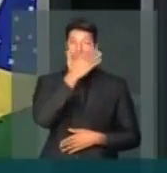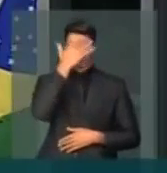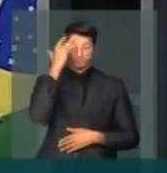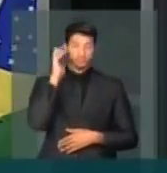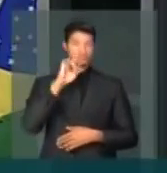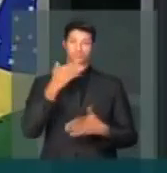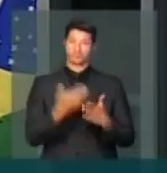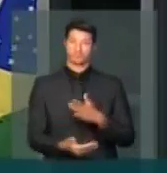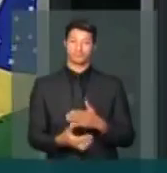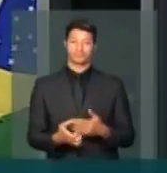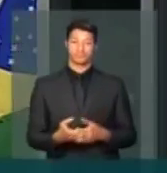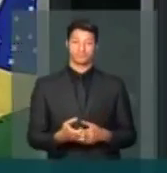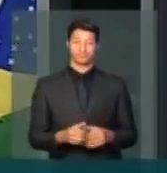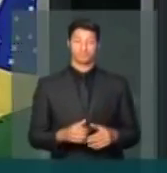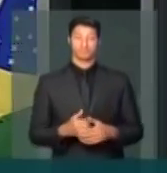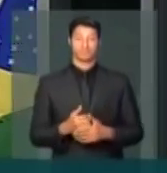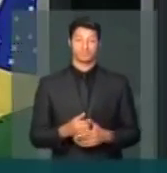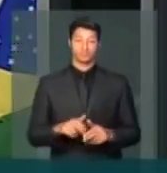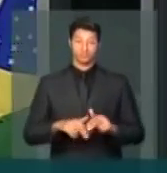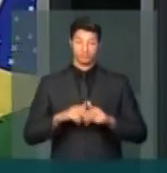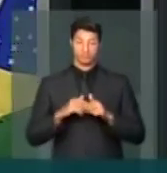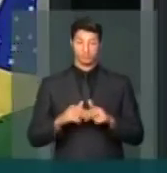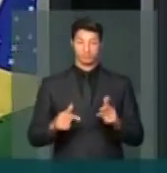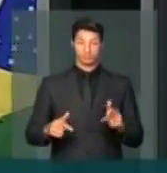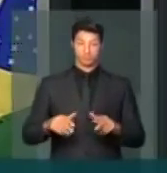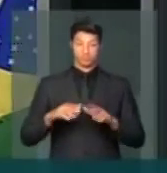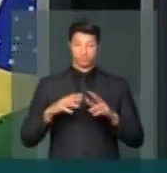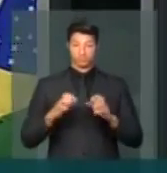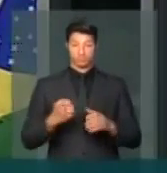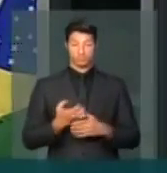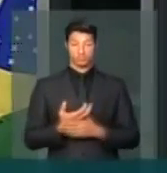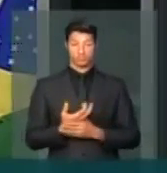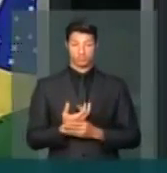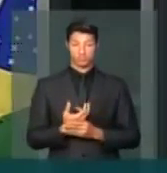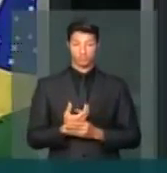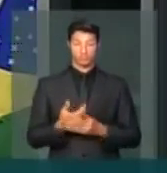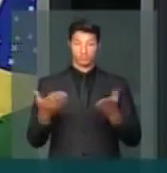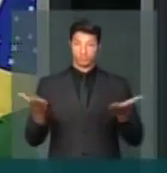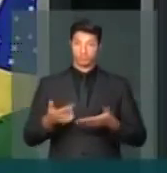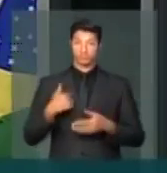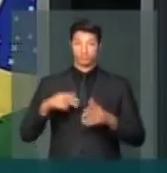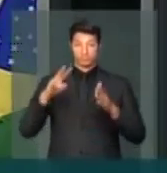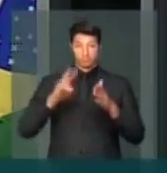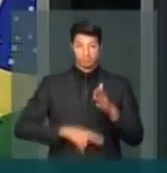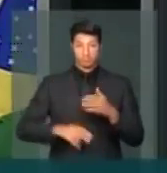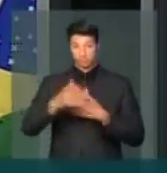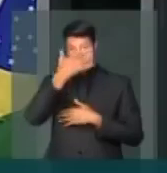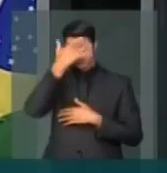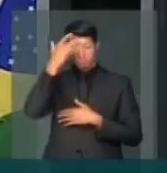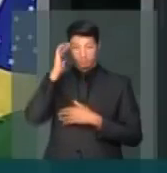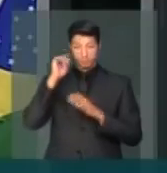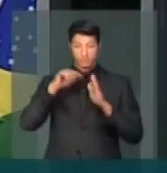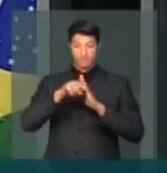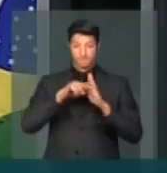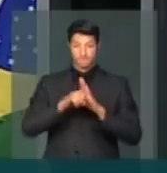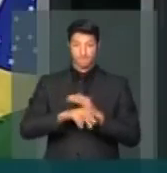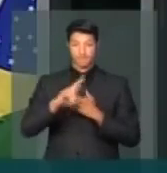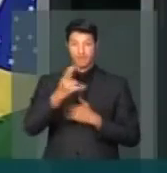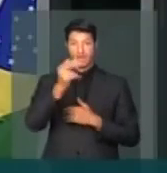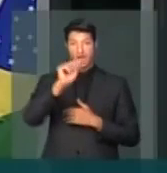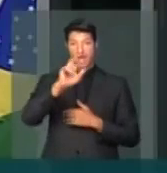foram perdidas em virtude do desarmamento. Hoje eu li aqui na tribuna uma pesquisa de